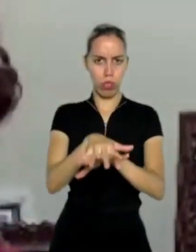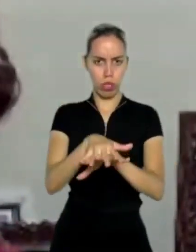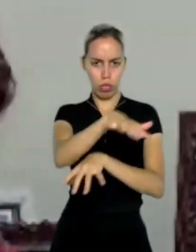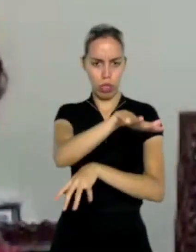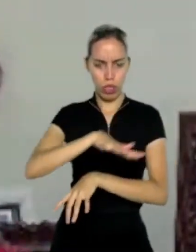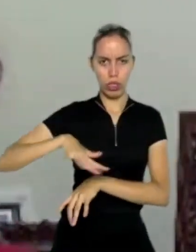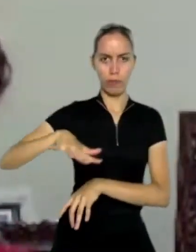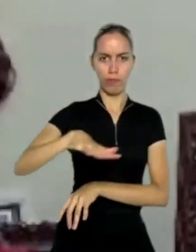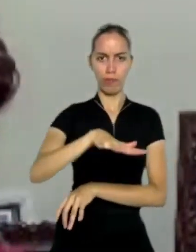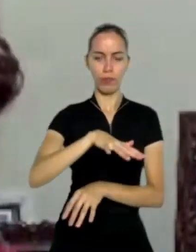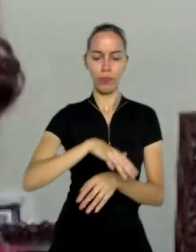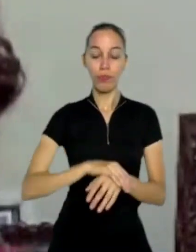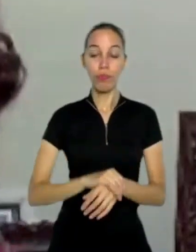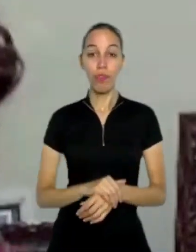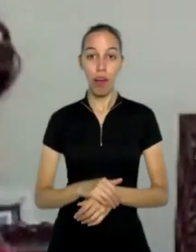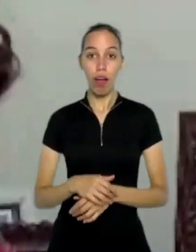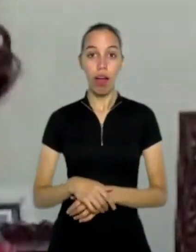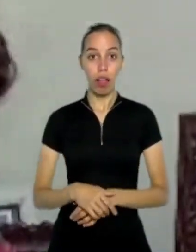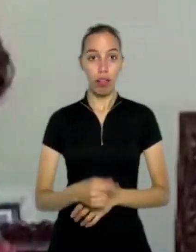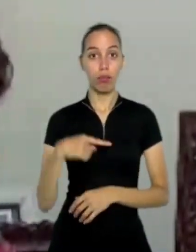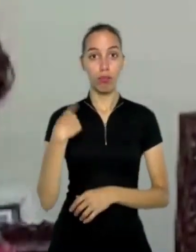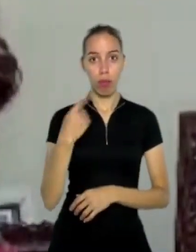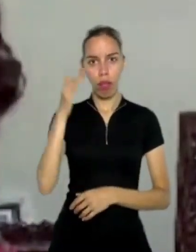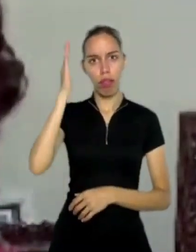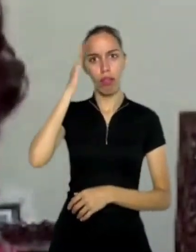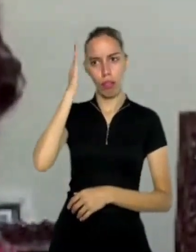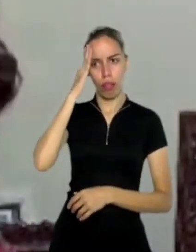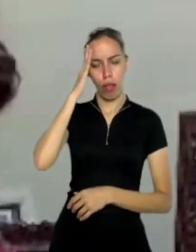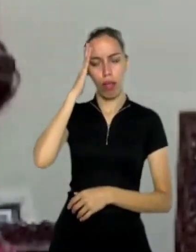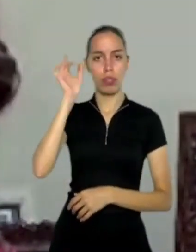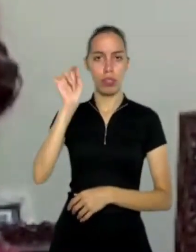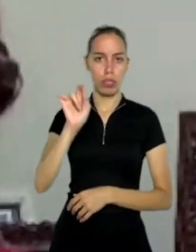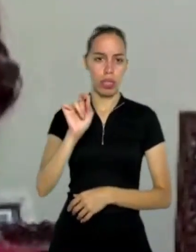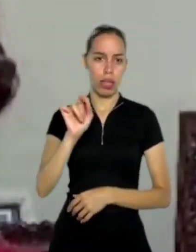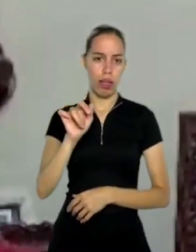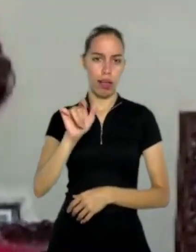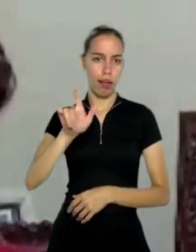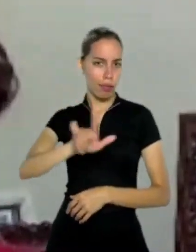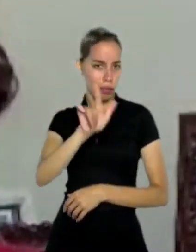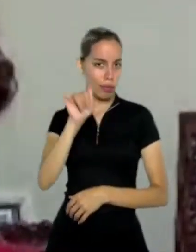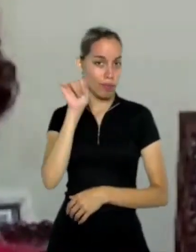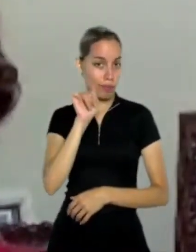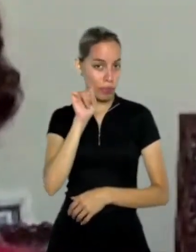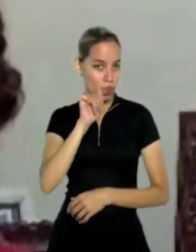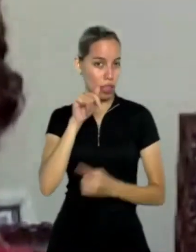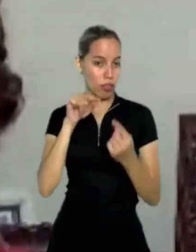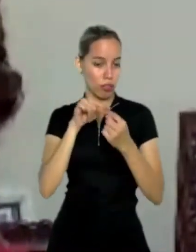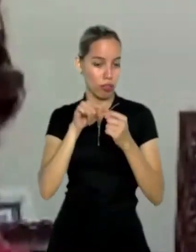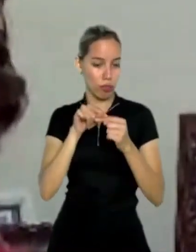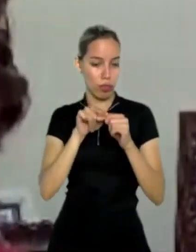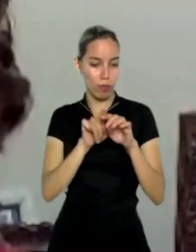gente sabe que a literatura de autoria feminina sempre foi um pouco negligenciada, né? Pelo